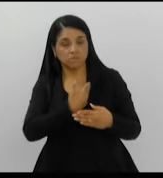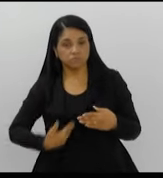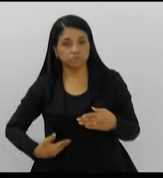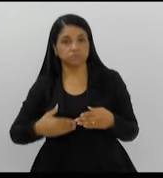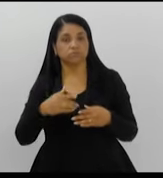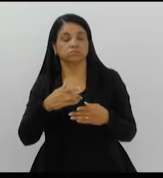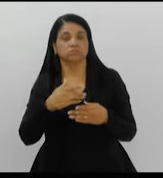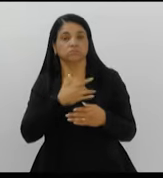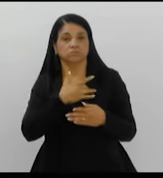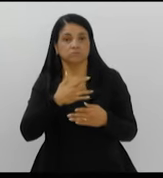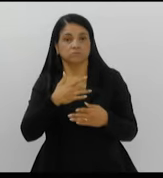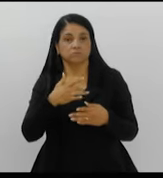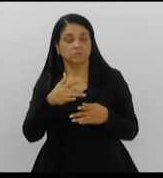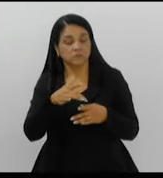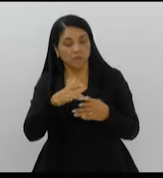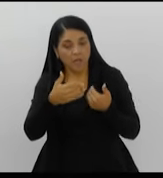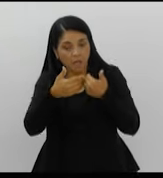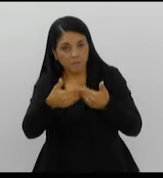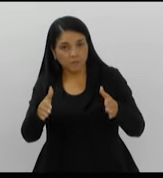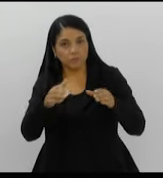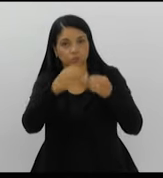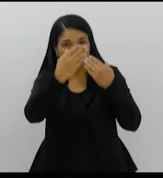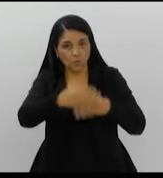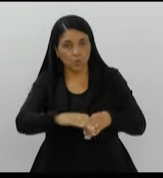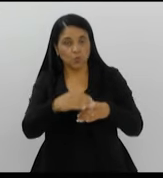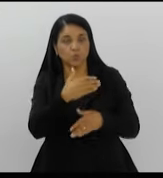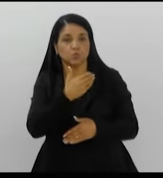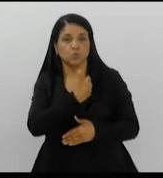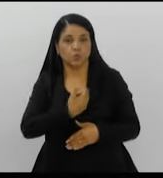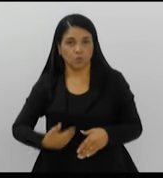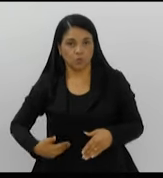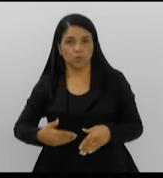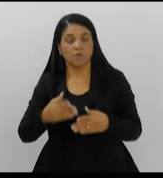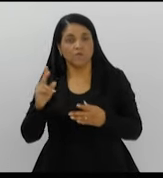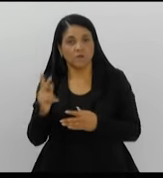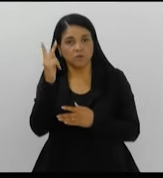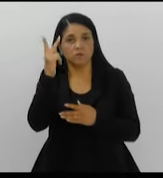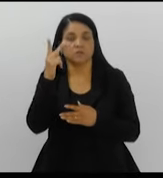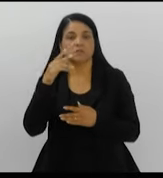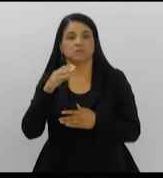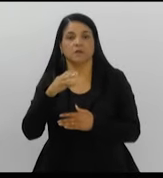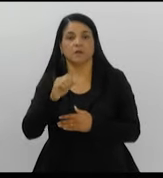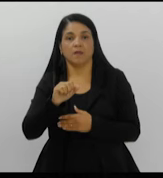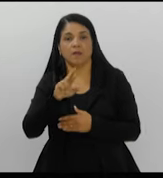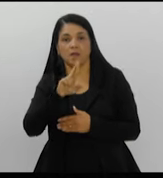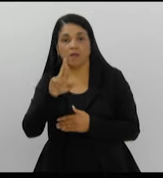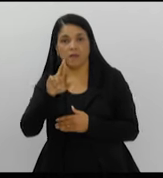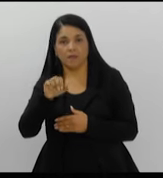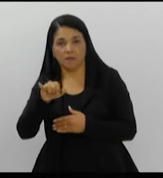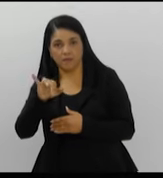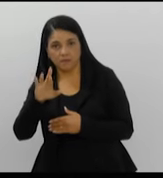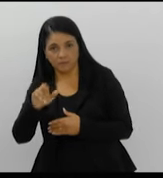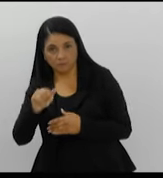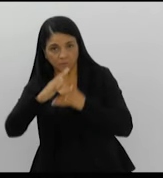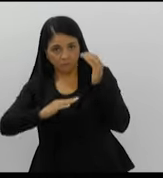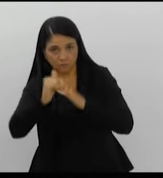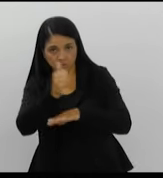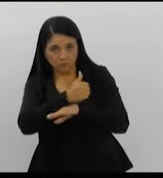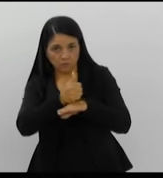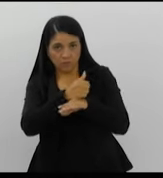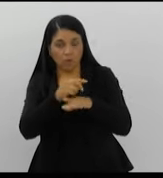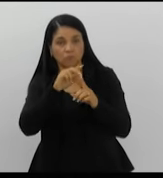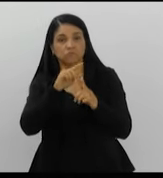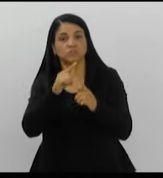reestruturação, abertura de concursos públicos, valorização da carreira e modernização da gestão, visando